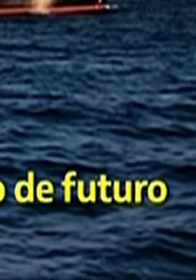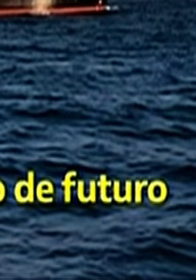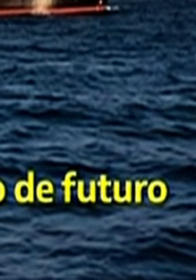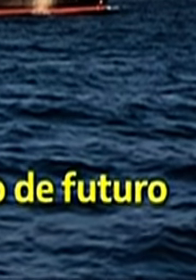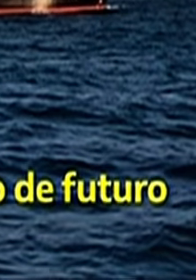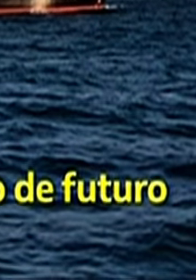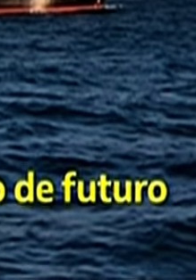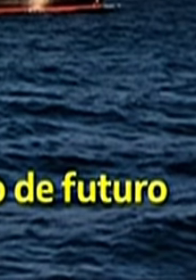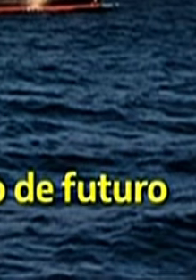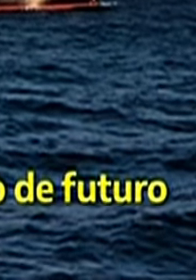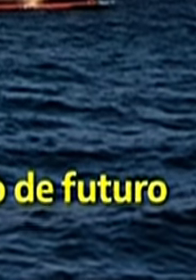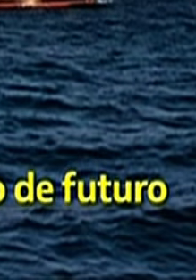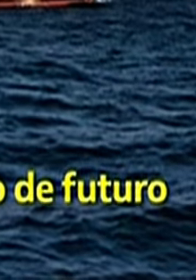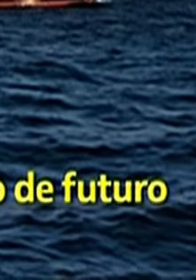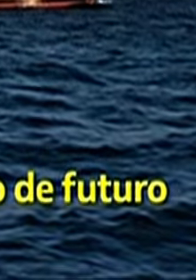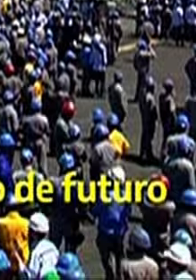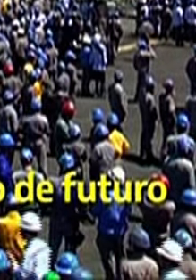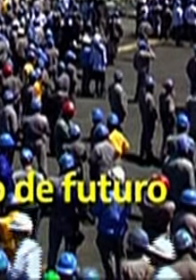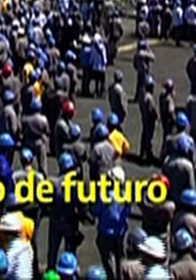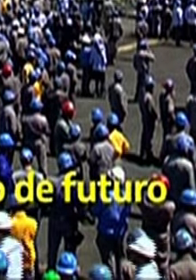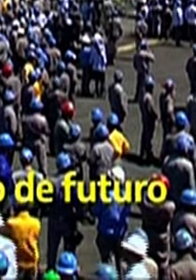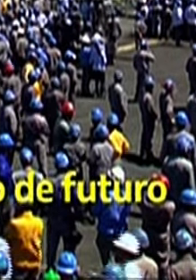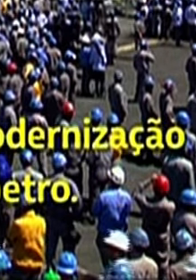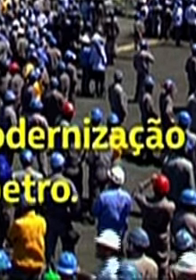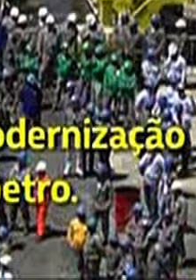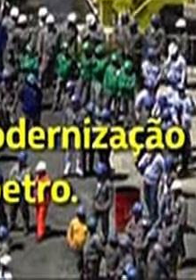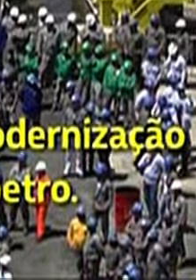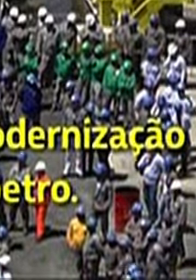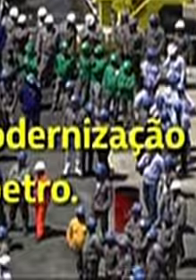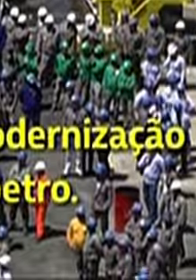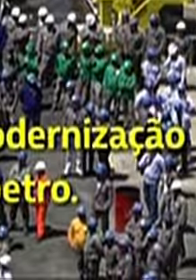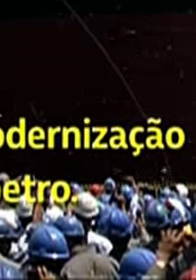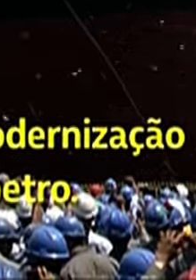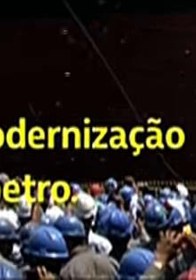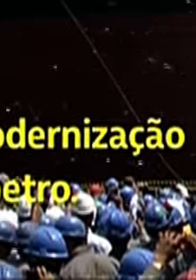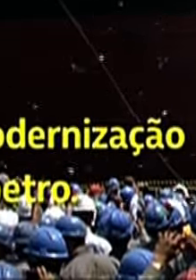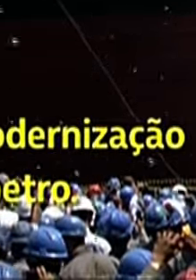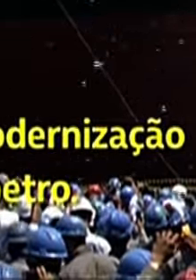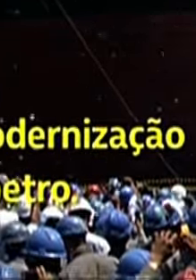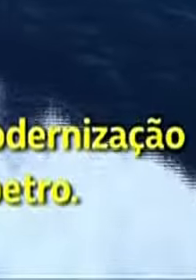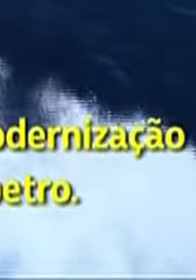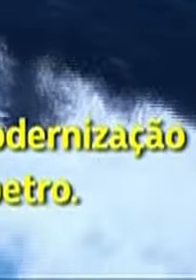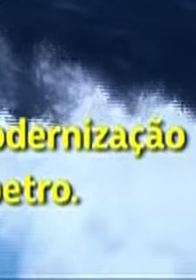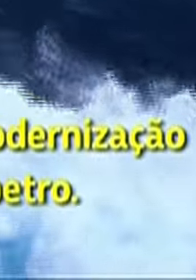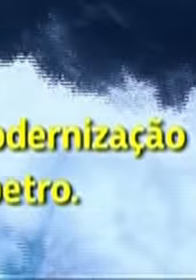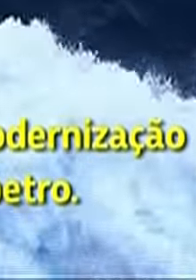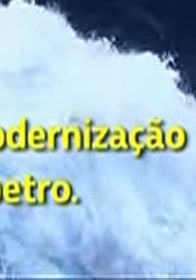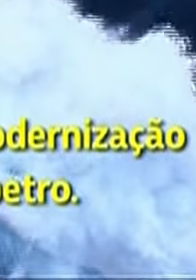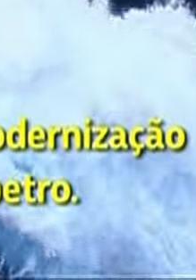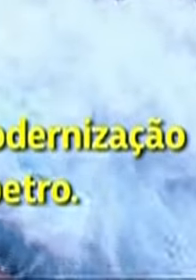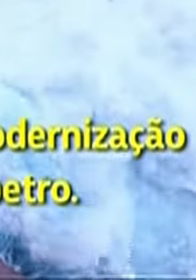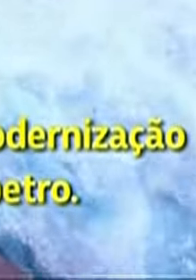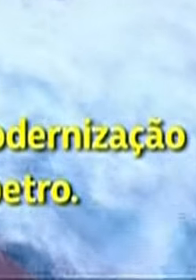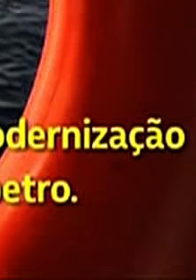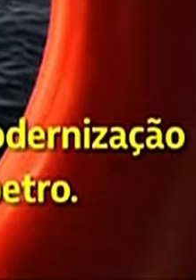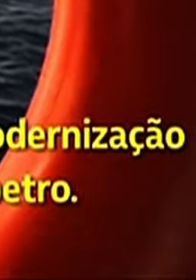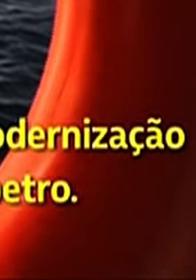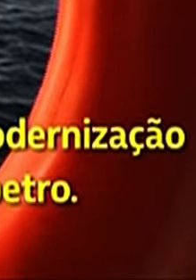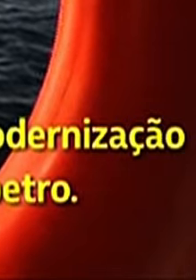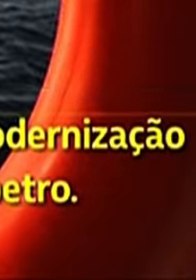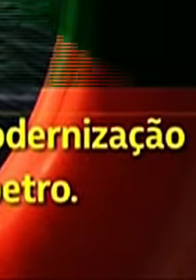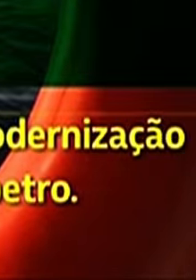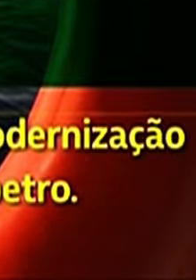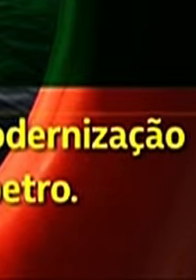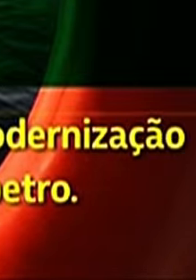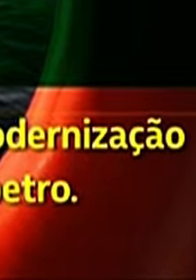E foi também com essa garra e visão de futuro que foi implantado o programa de modernização e expansão